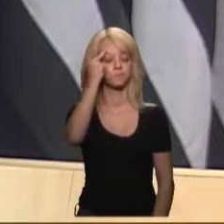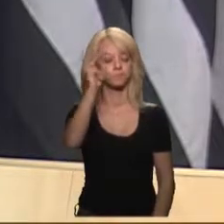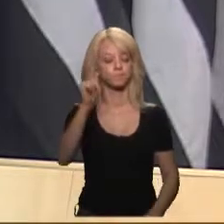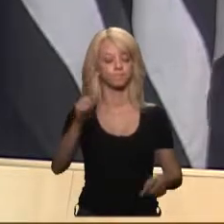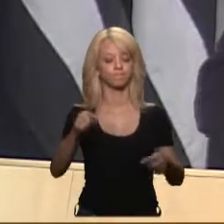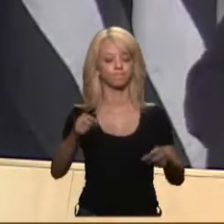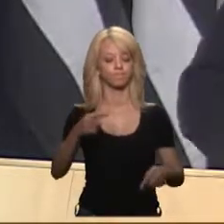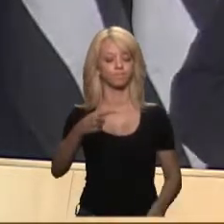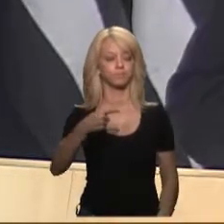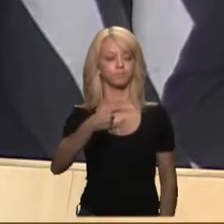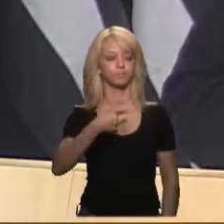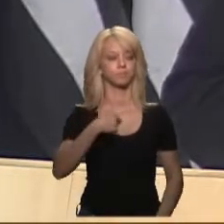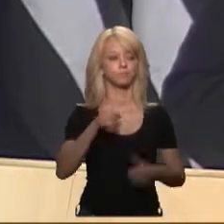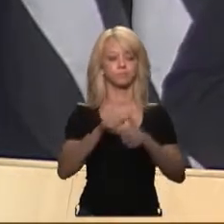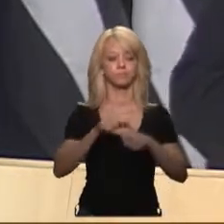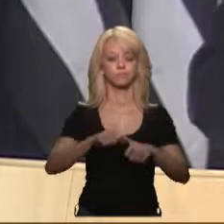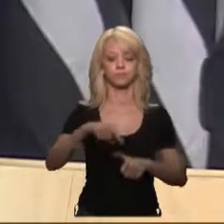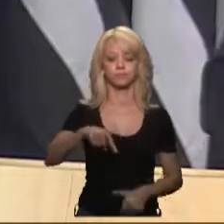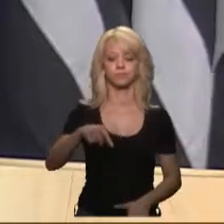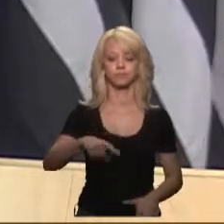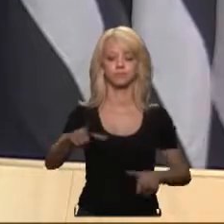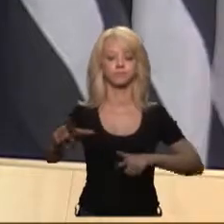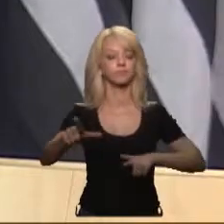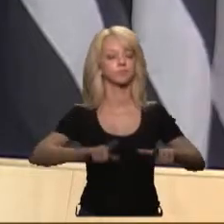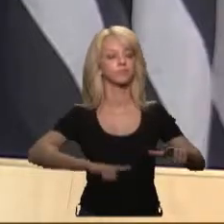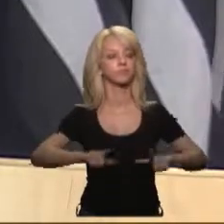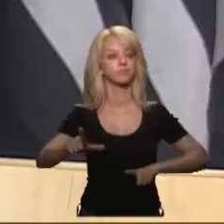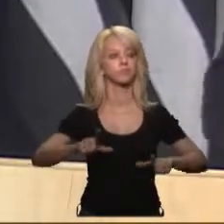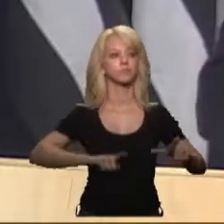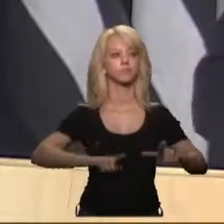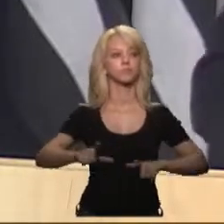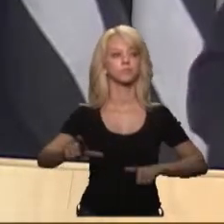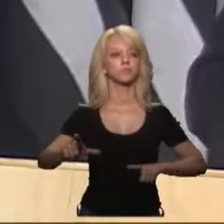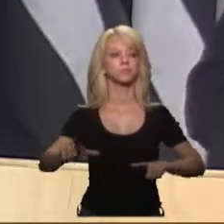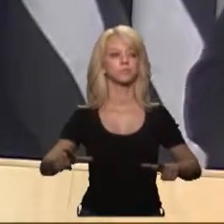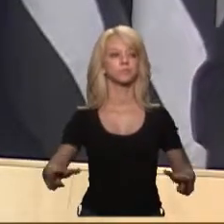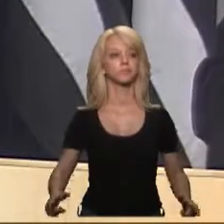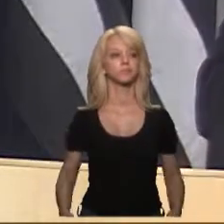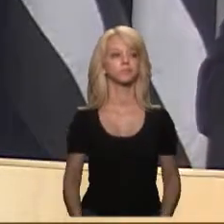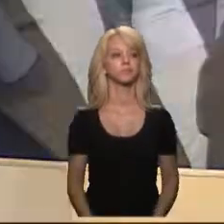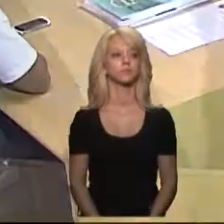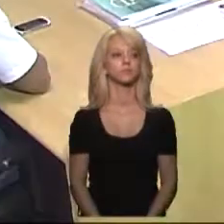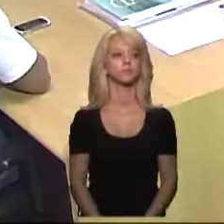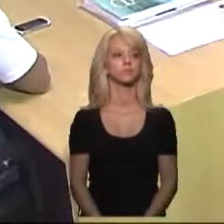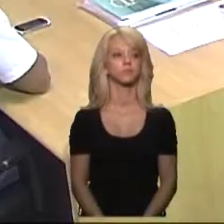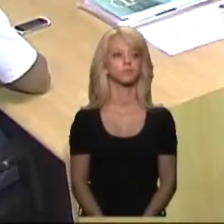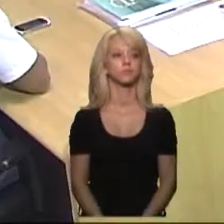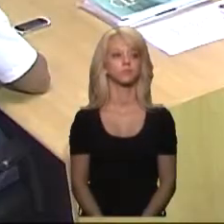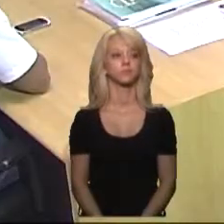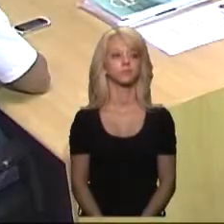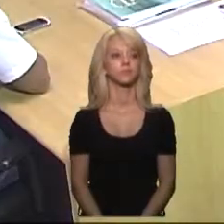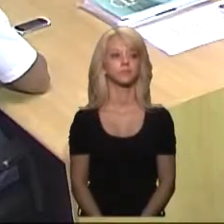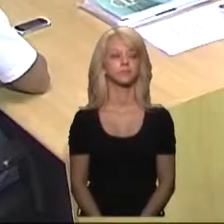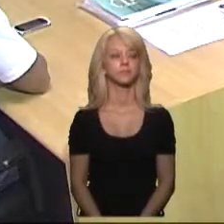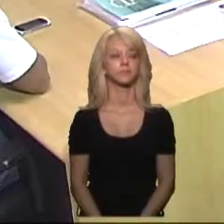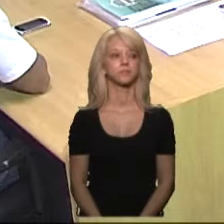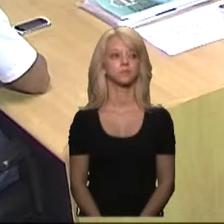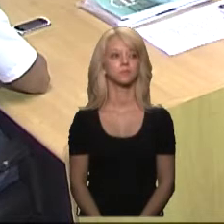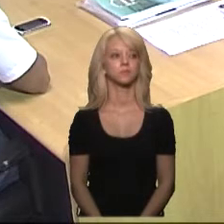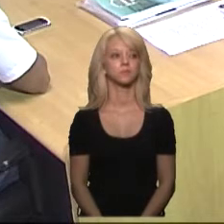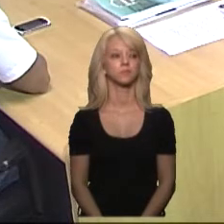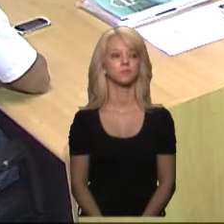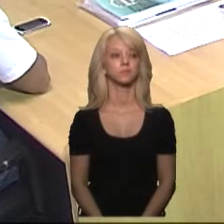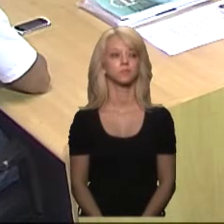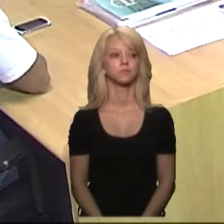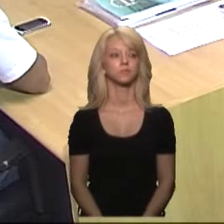Eu não vou admitir. Você não pode não admitir que eu falei de vagabundo porque eu falei para o José. Não interrompa! Interrompa. Vai